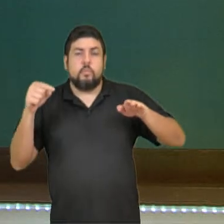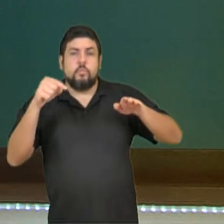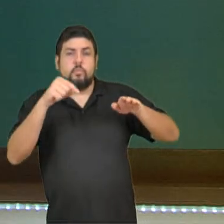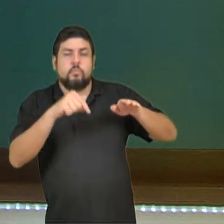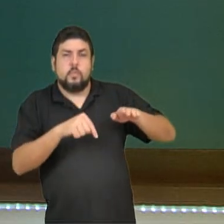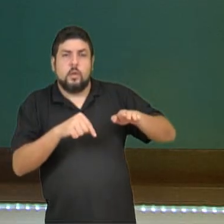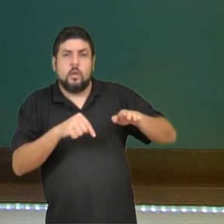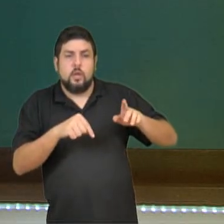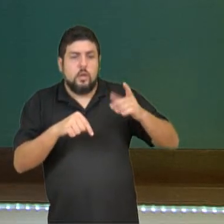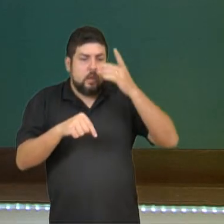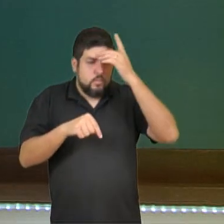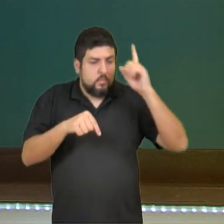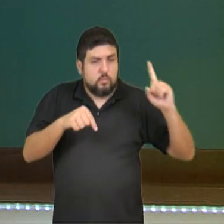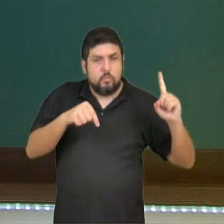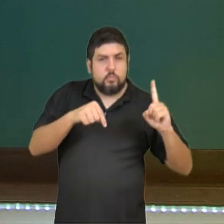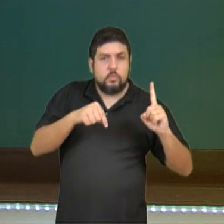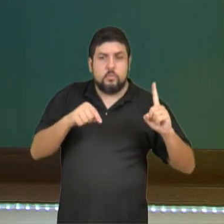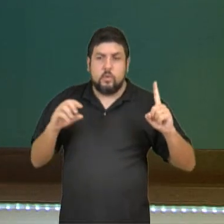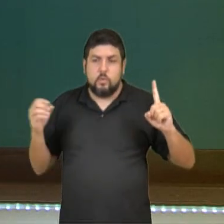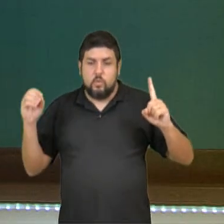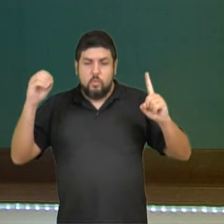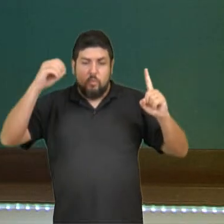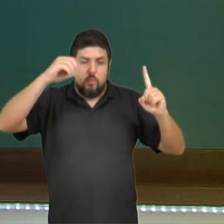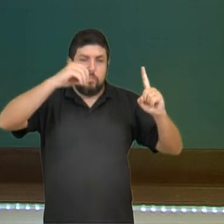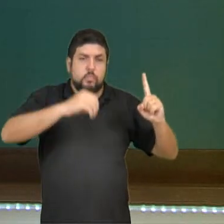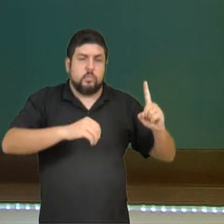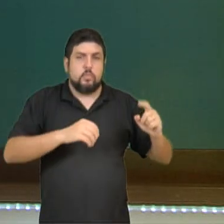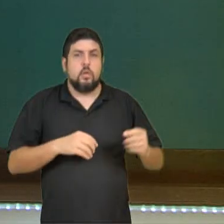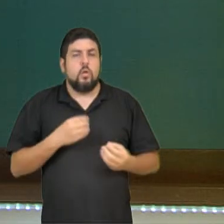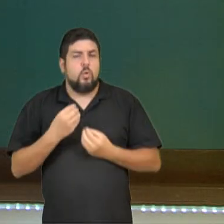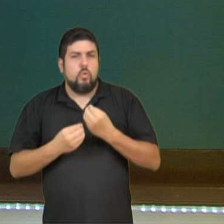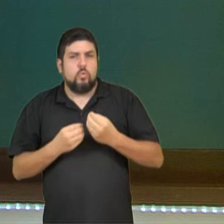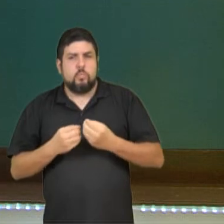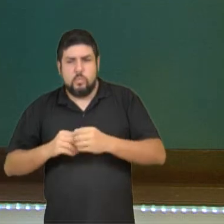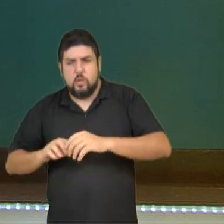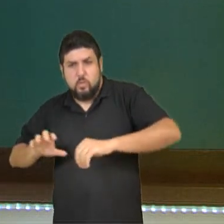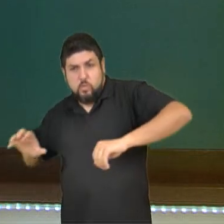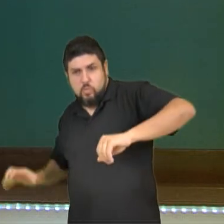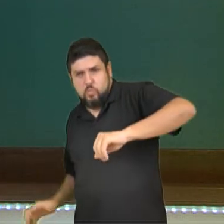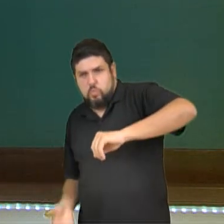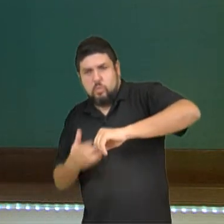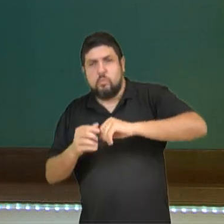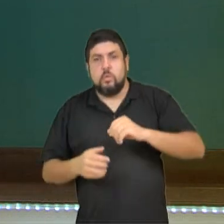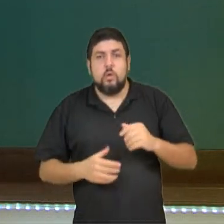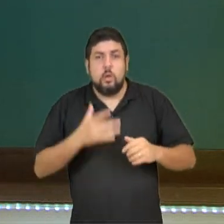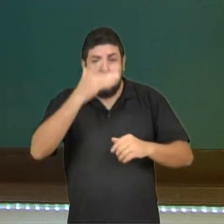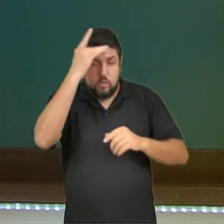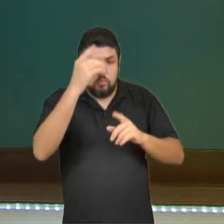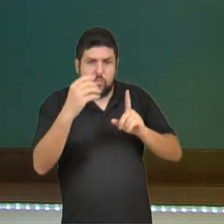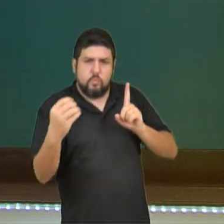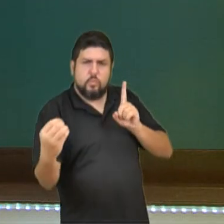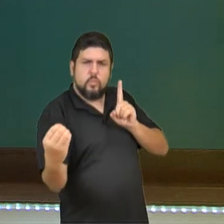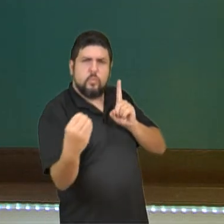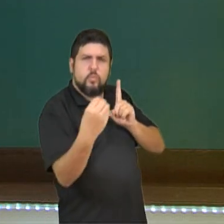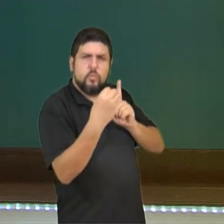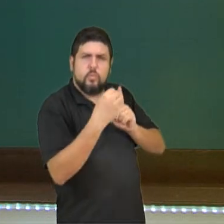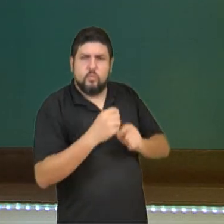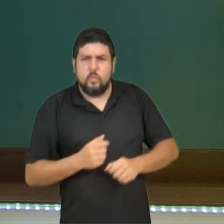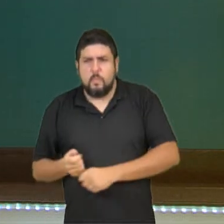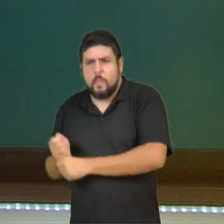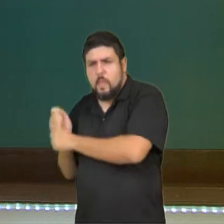Professora, como isso? Então, aqui é legal de eu explicar. Ele rebate dentro, né? Só que